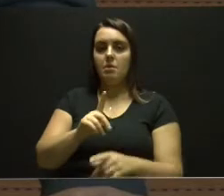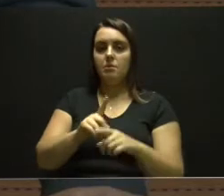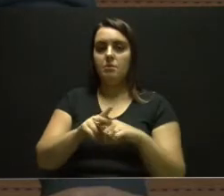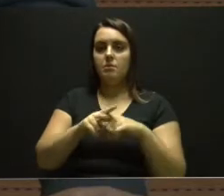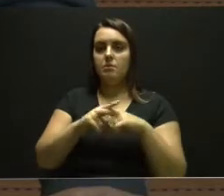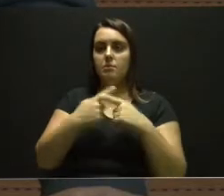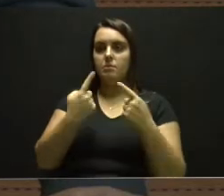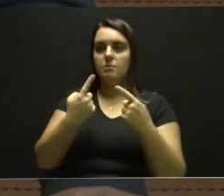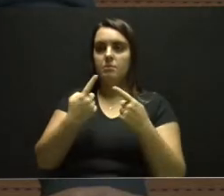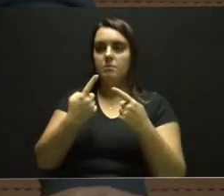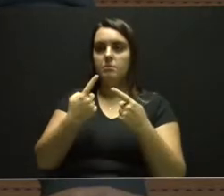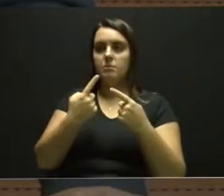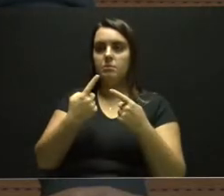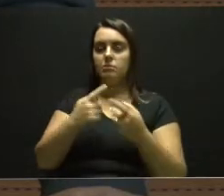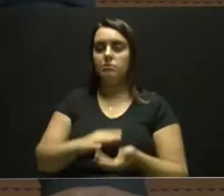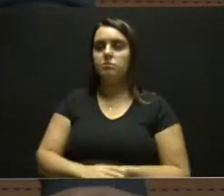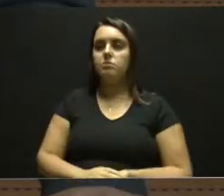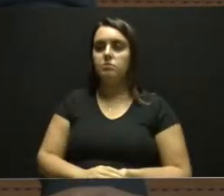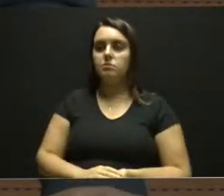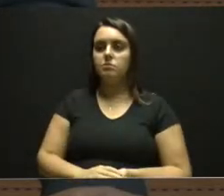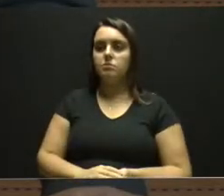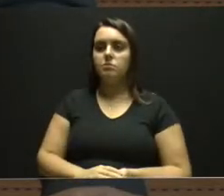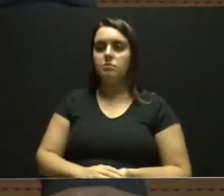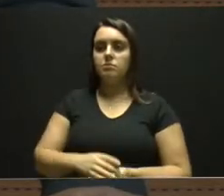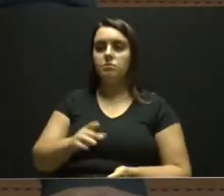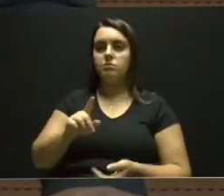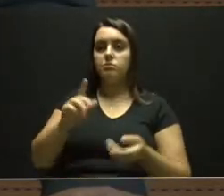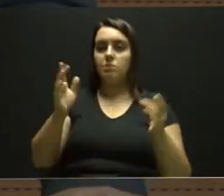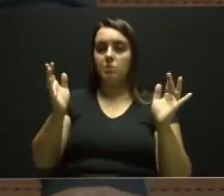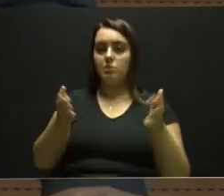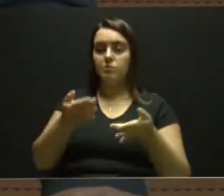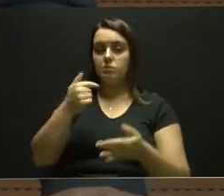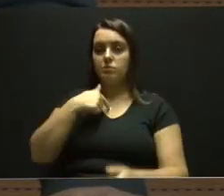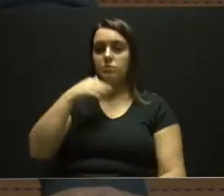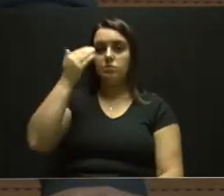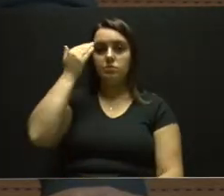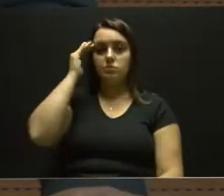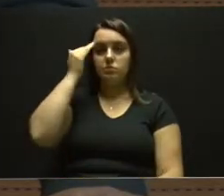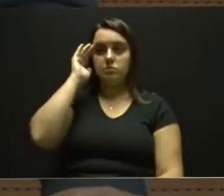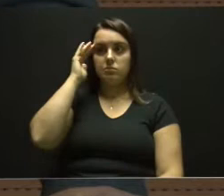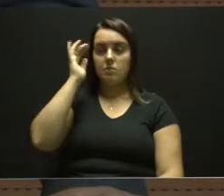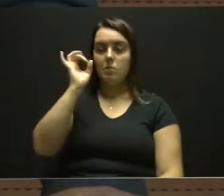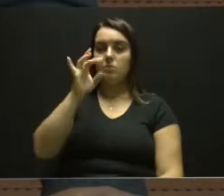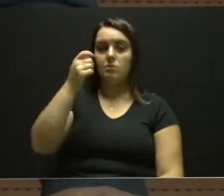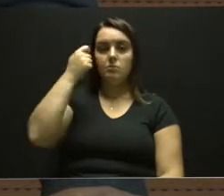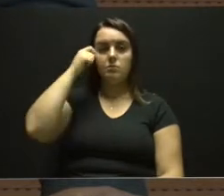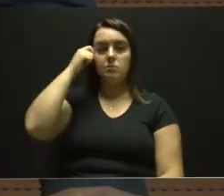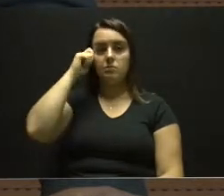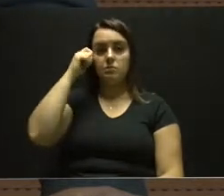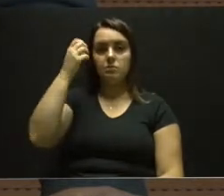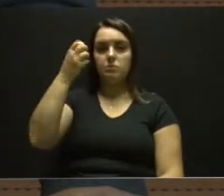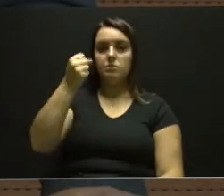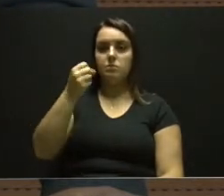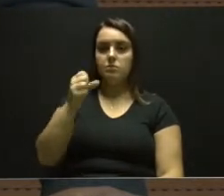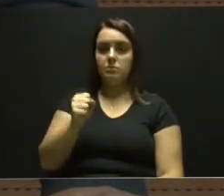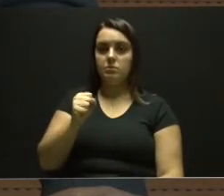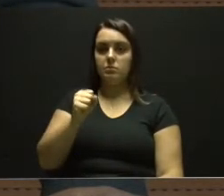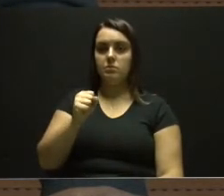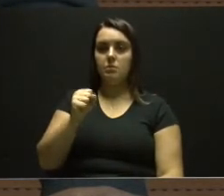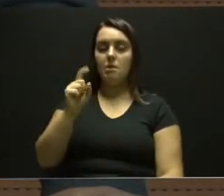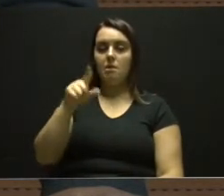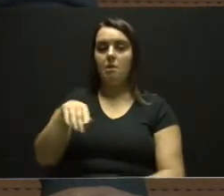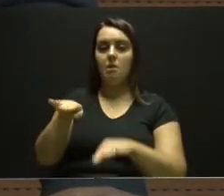assim é extrema hoje eu entendo que não só o negro como branco além de ser